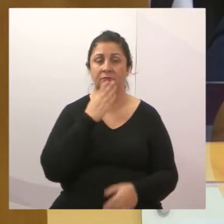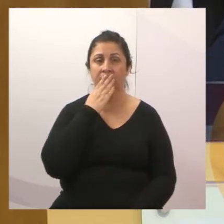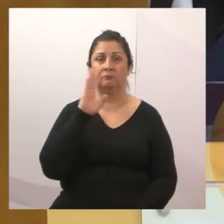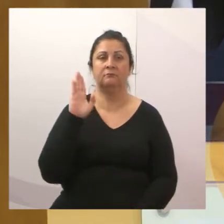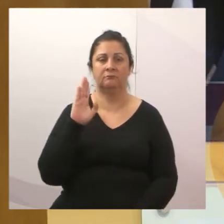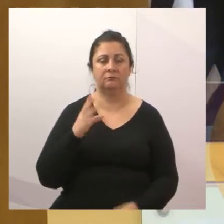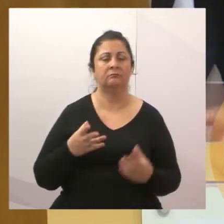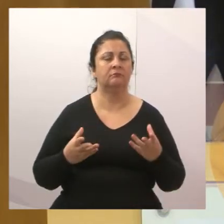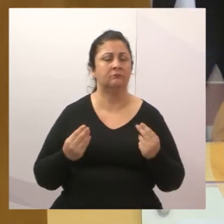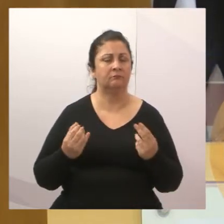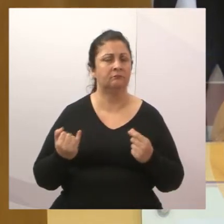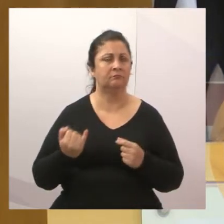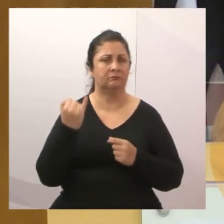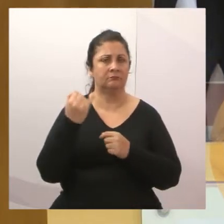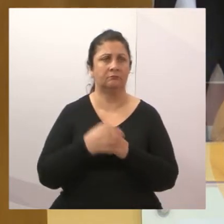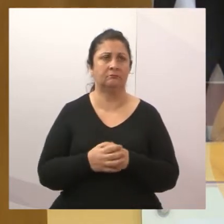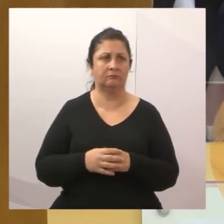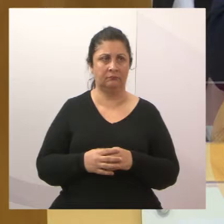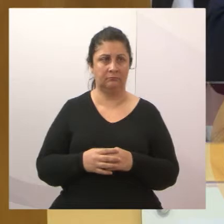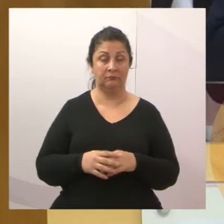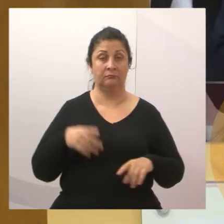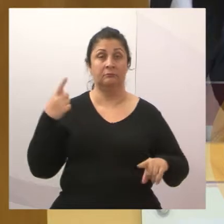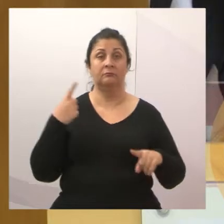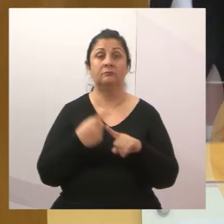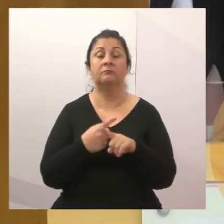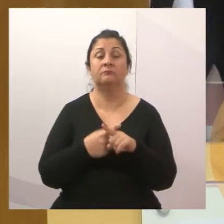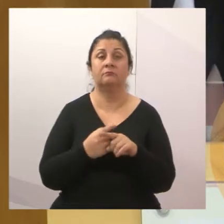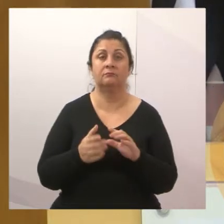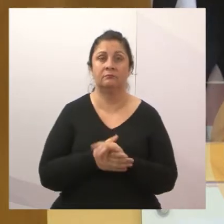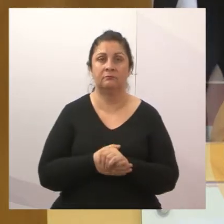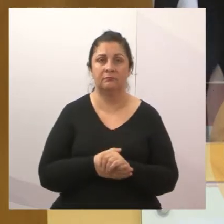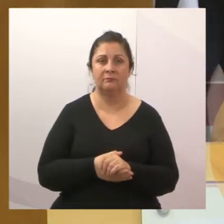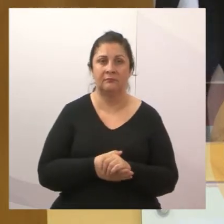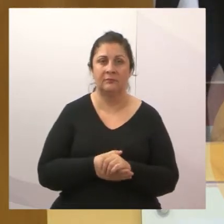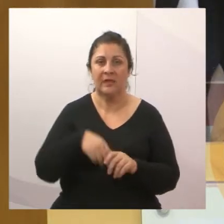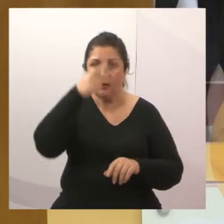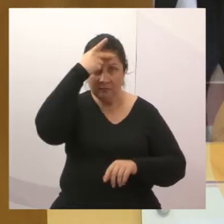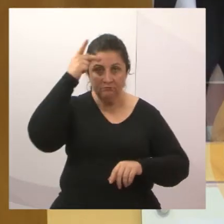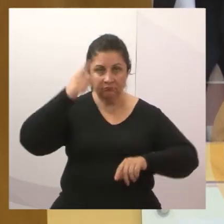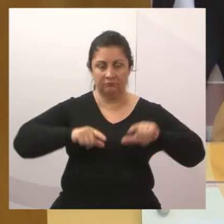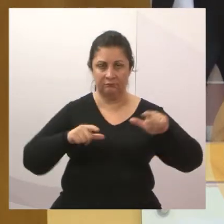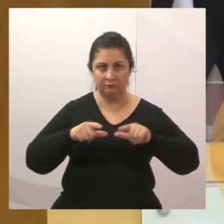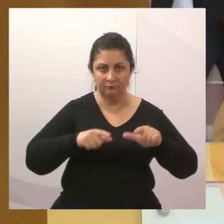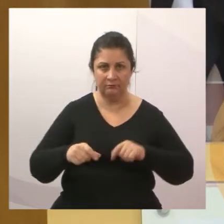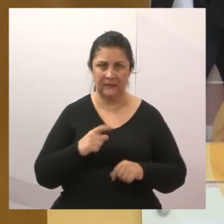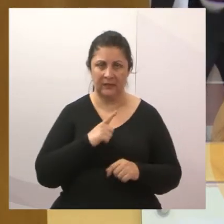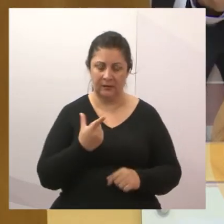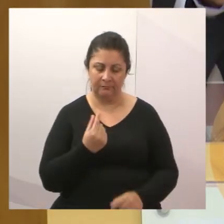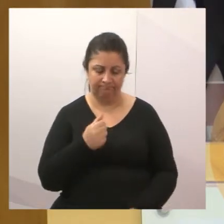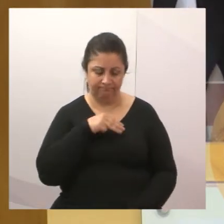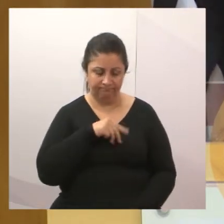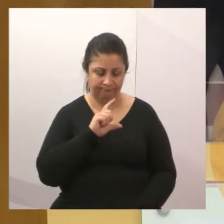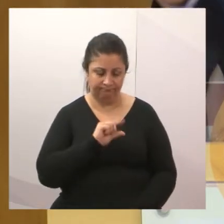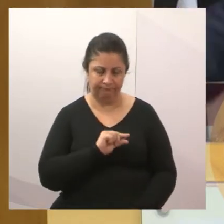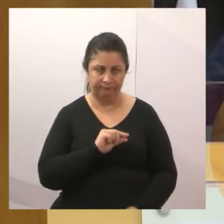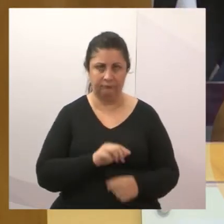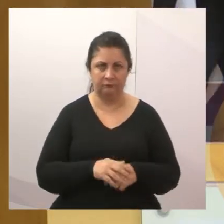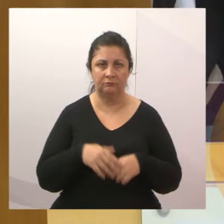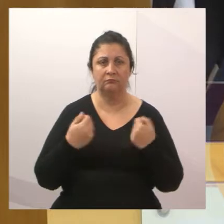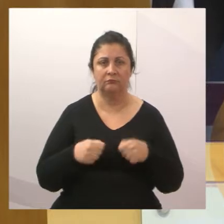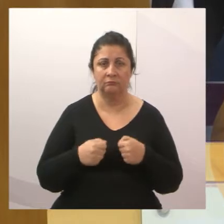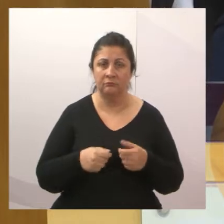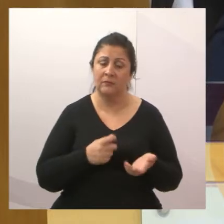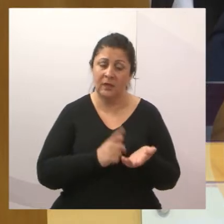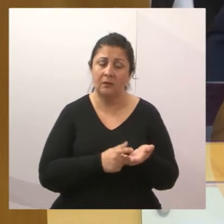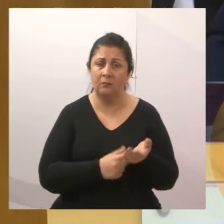era extremamente importante, porque o trabalhador hoje, ele muitas vezes ganha um salário mínimo e precisa de